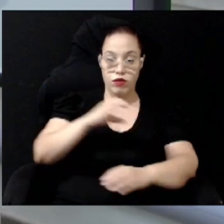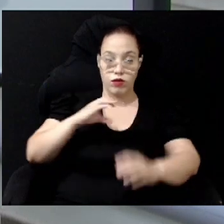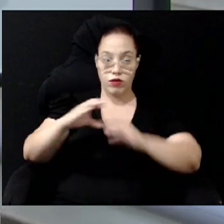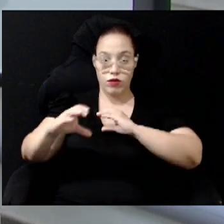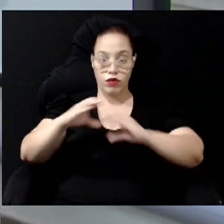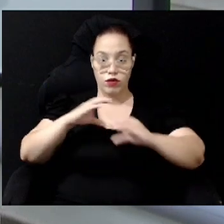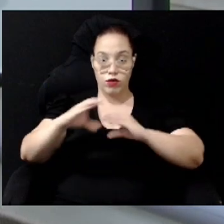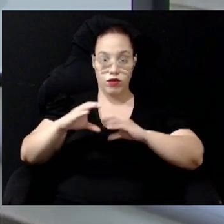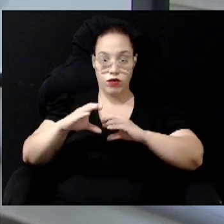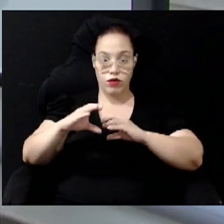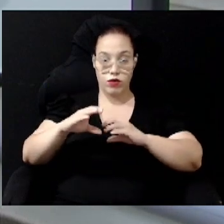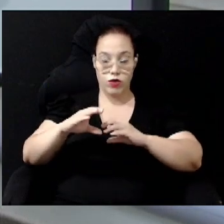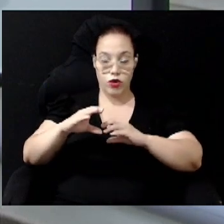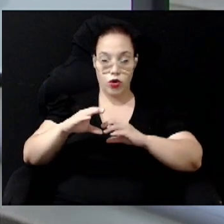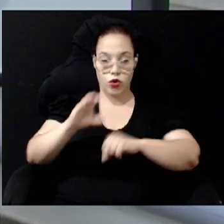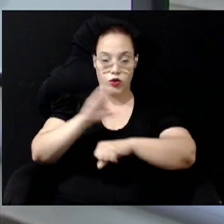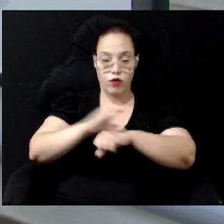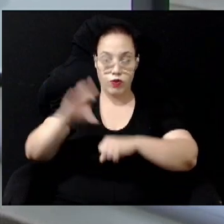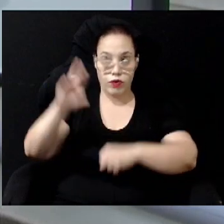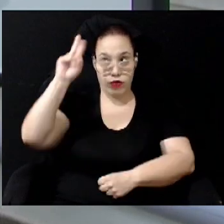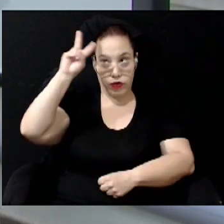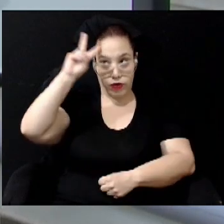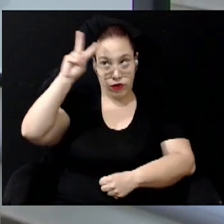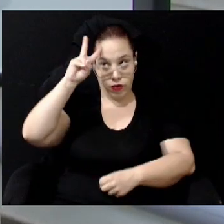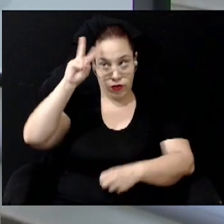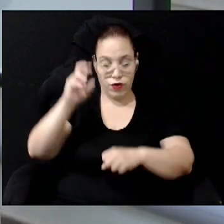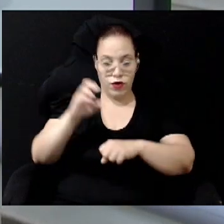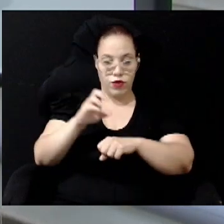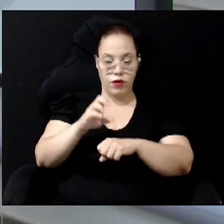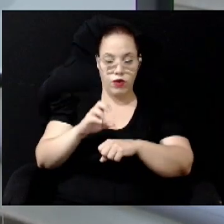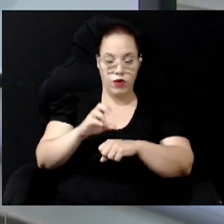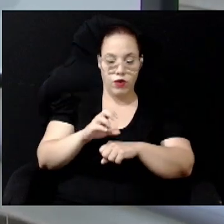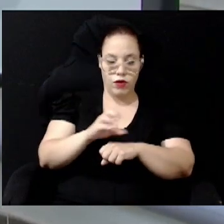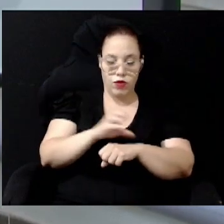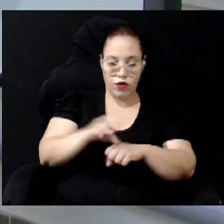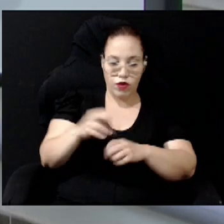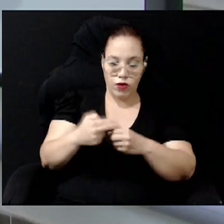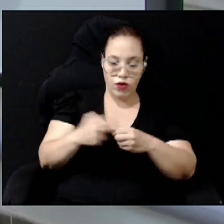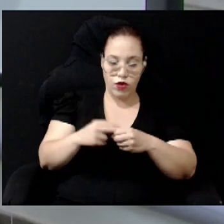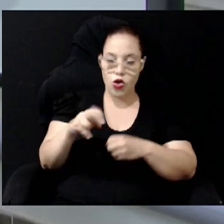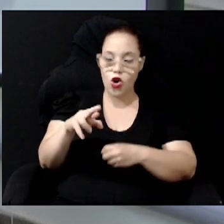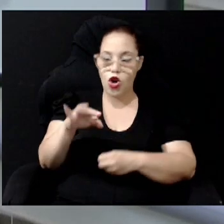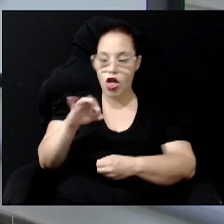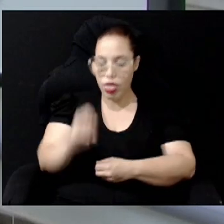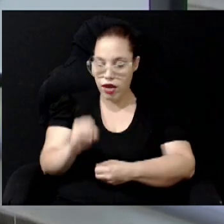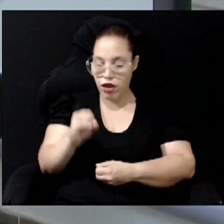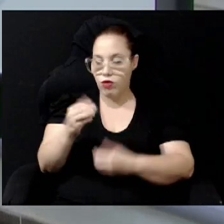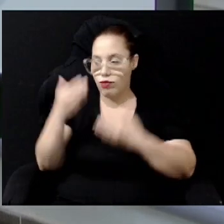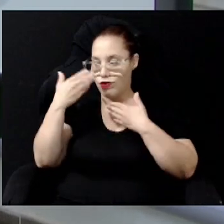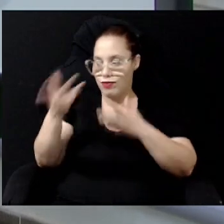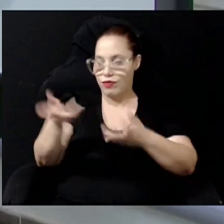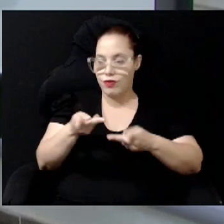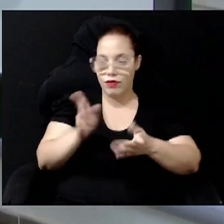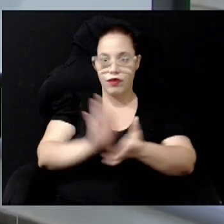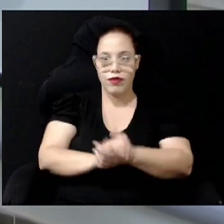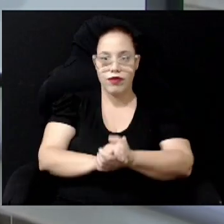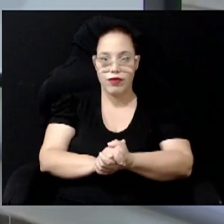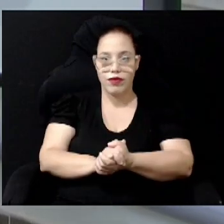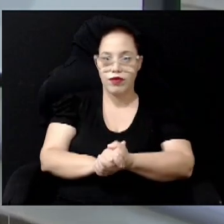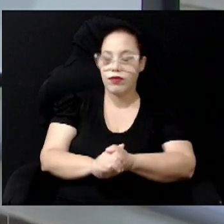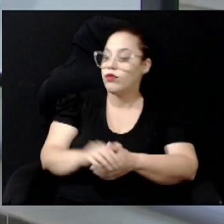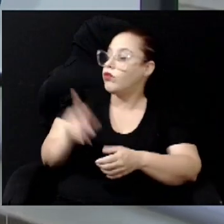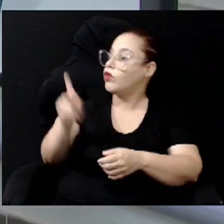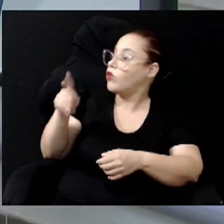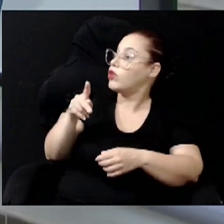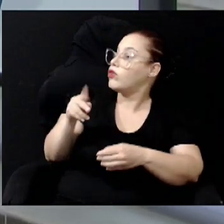de História da Unicamp, Rodrigo Camargo de Godoy. Seja muito bem-vindo, professor. Obrigado. Professor, conta pra